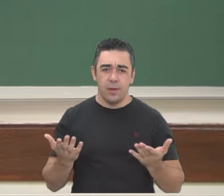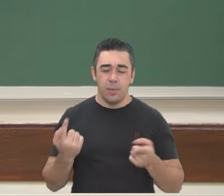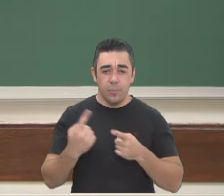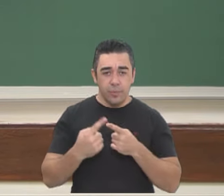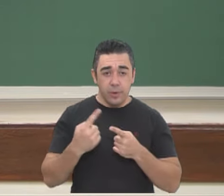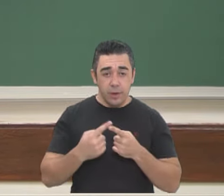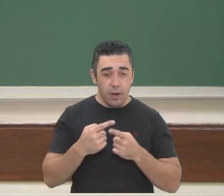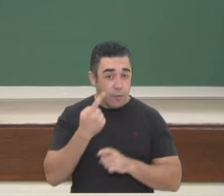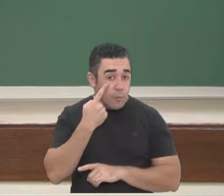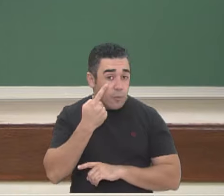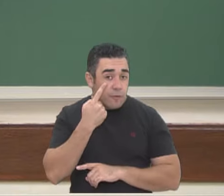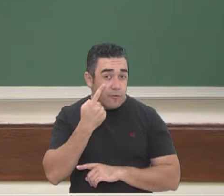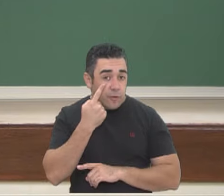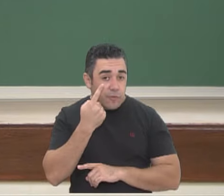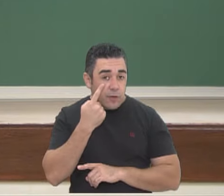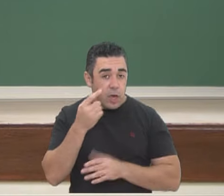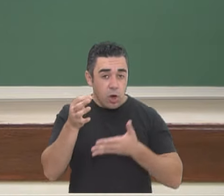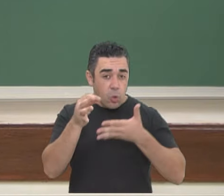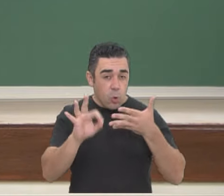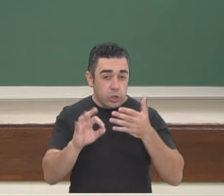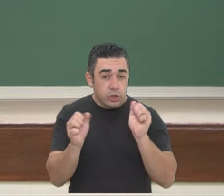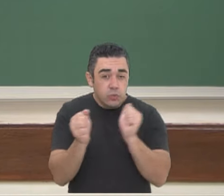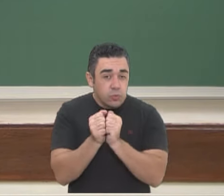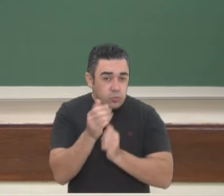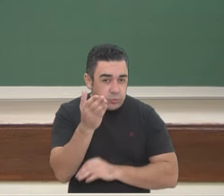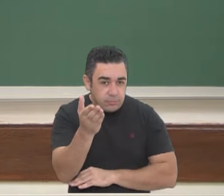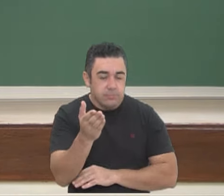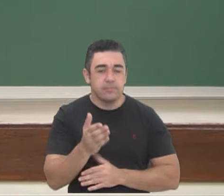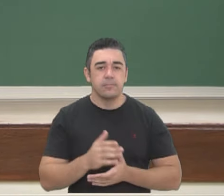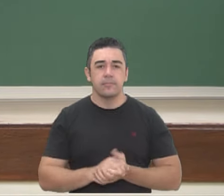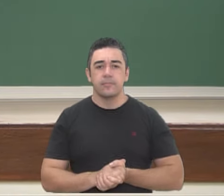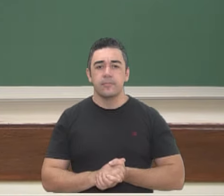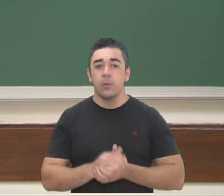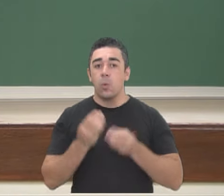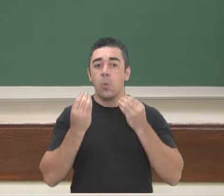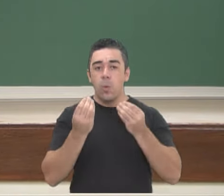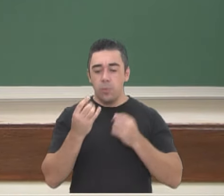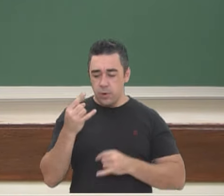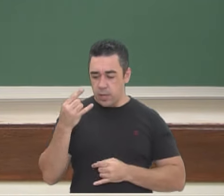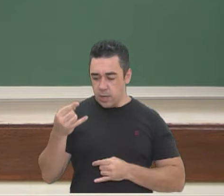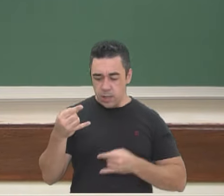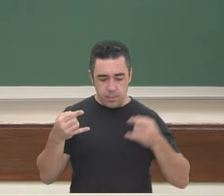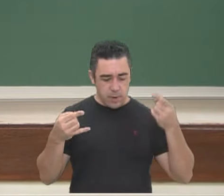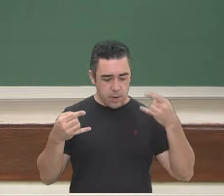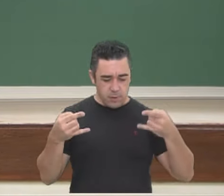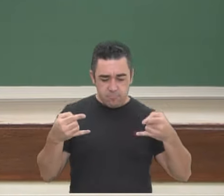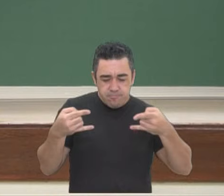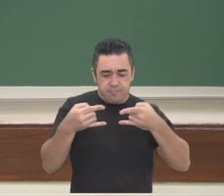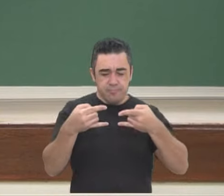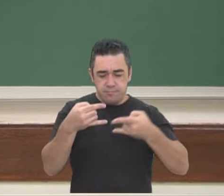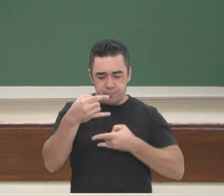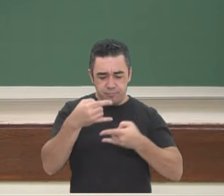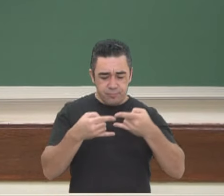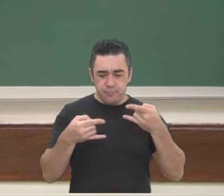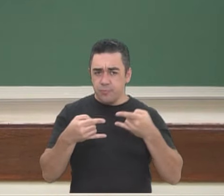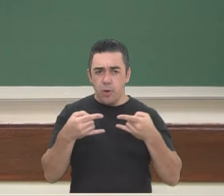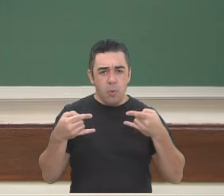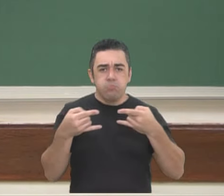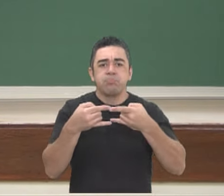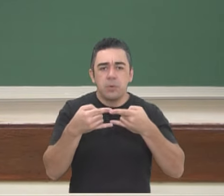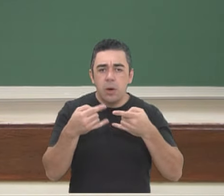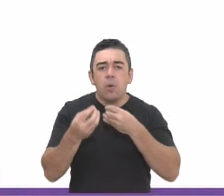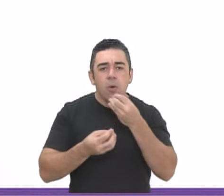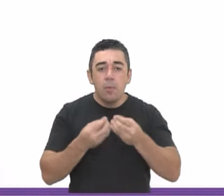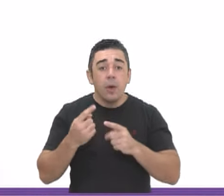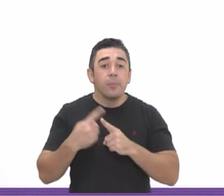questão então vamos lá corrigir juntos como que os imãs interagem entre si então essa